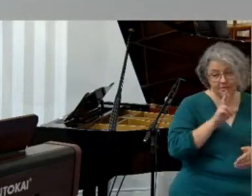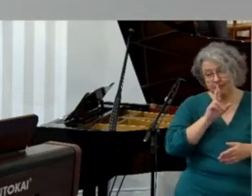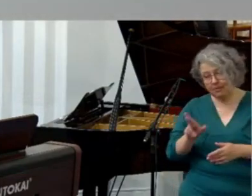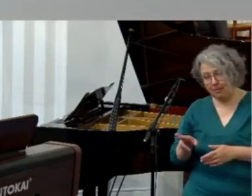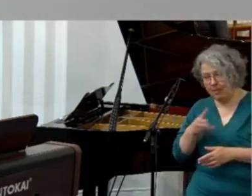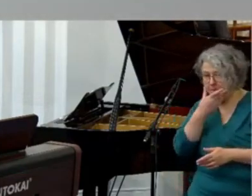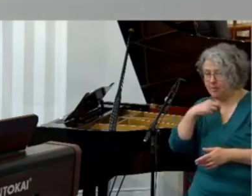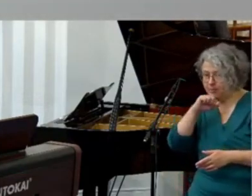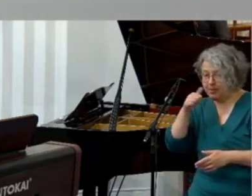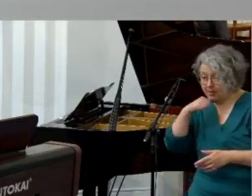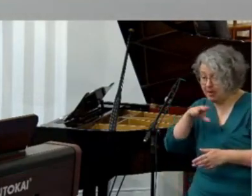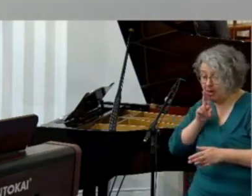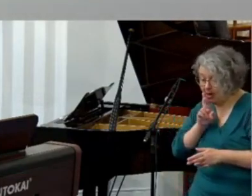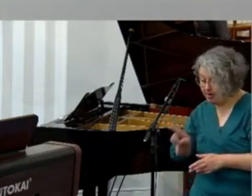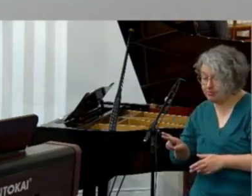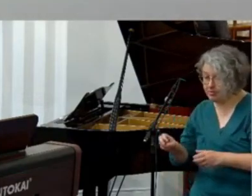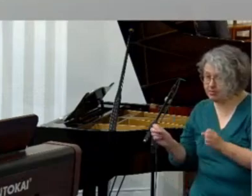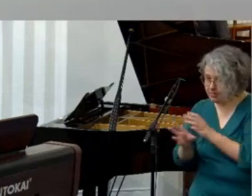desenhassem,